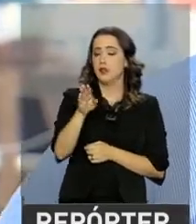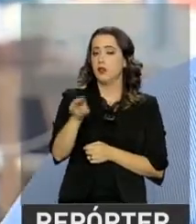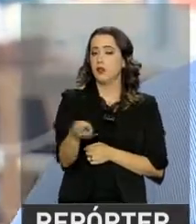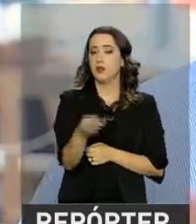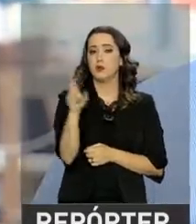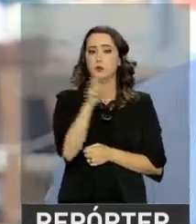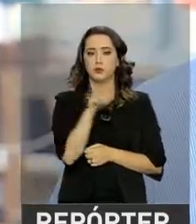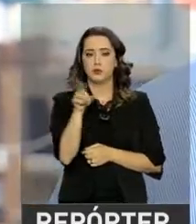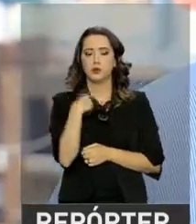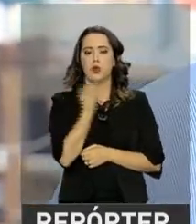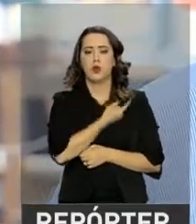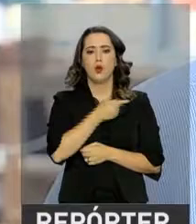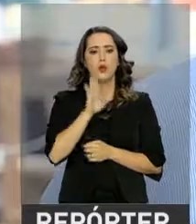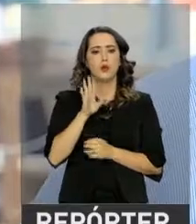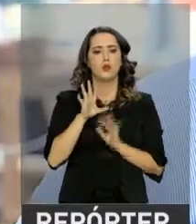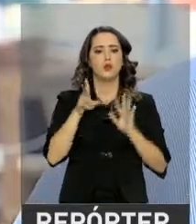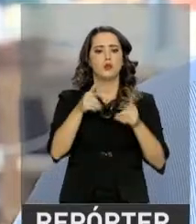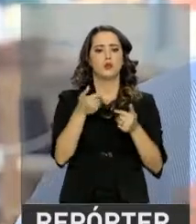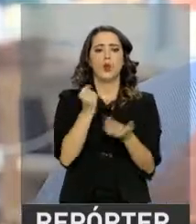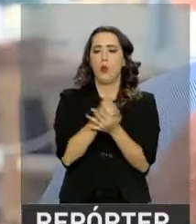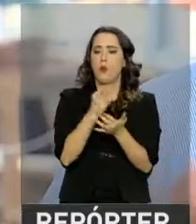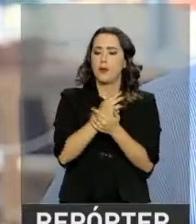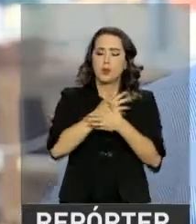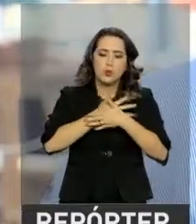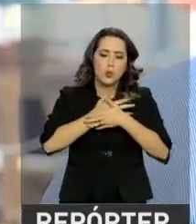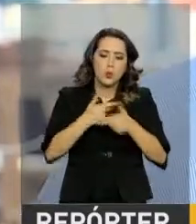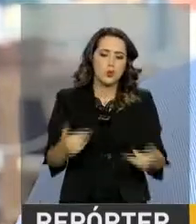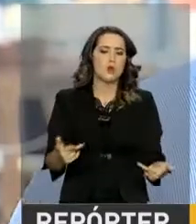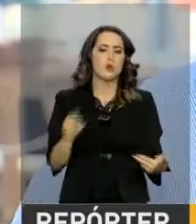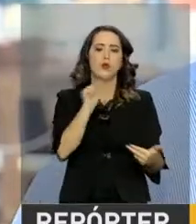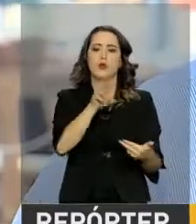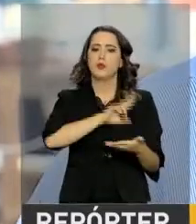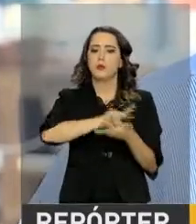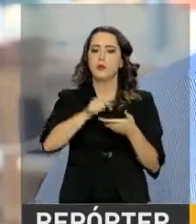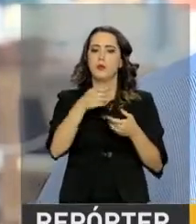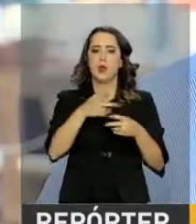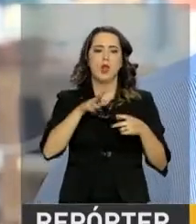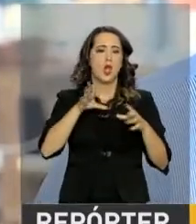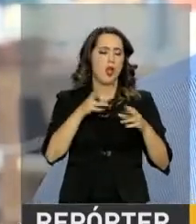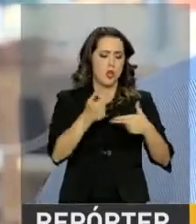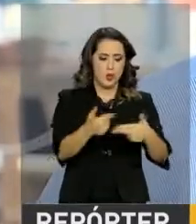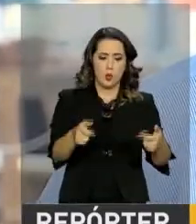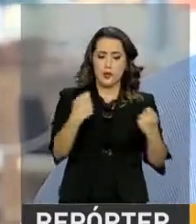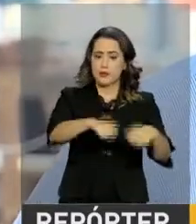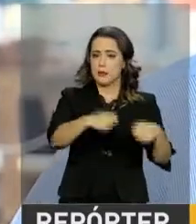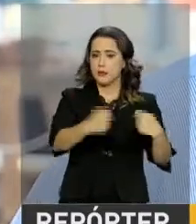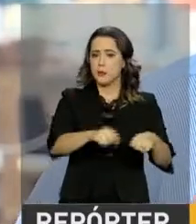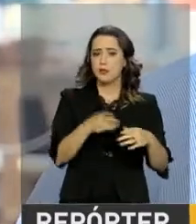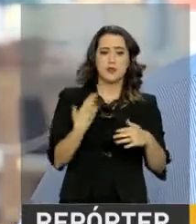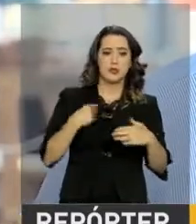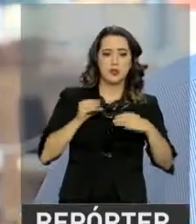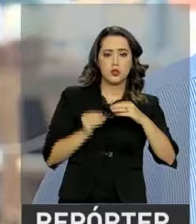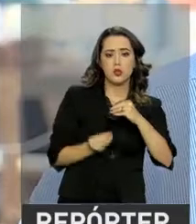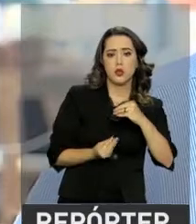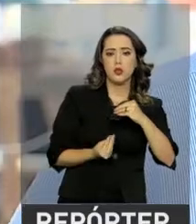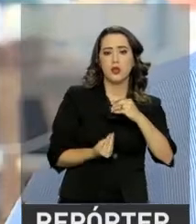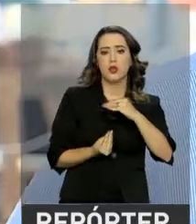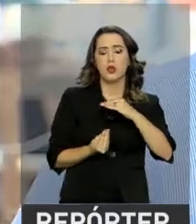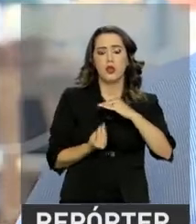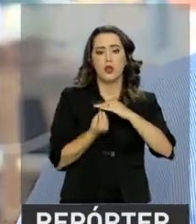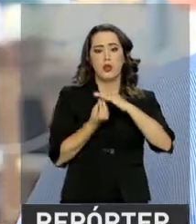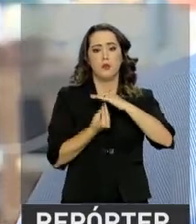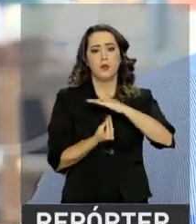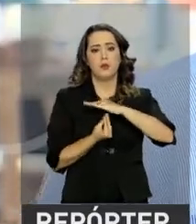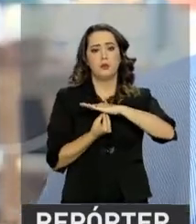nós compramos com todas as barras de olhais compradas os pen drives as peças para rotas já foram colocados nas celas